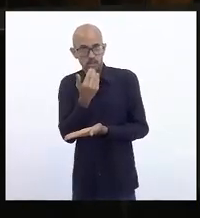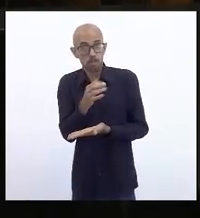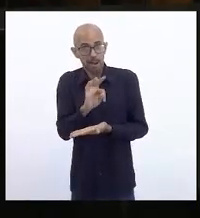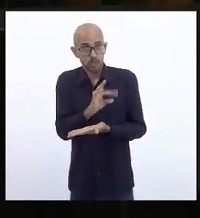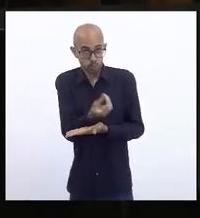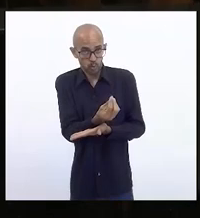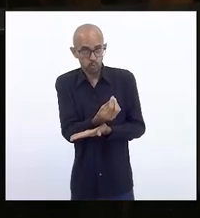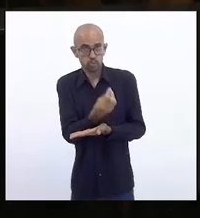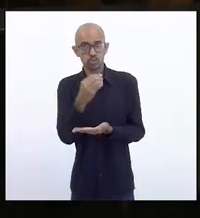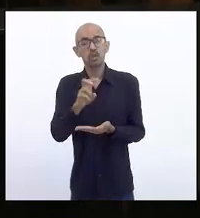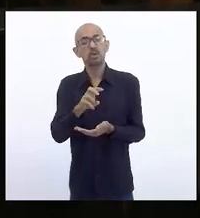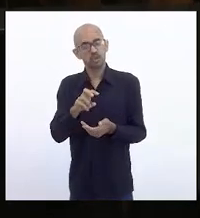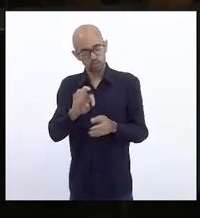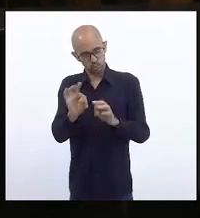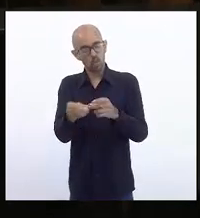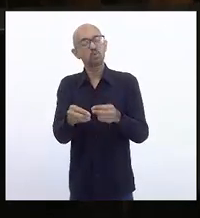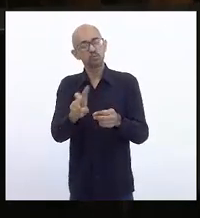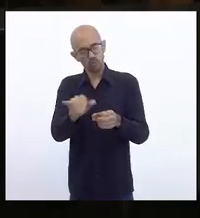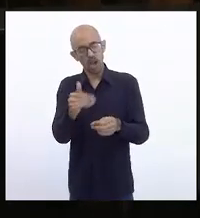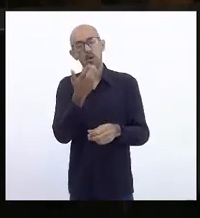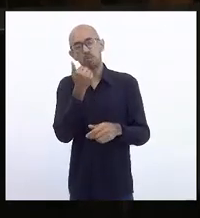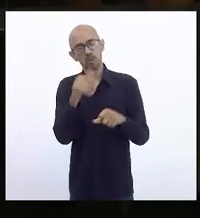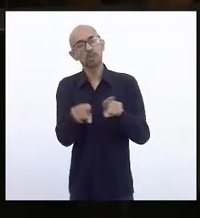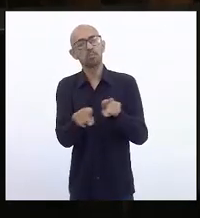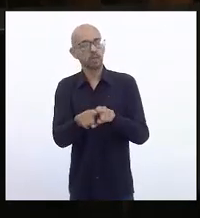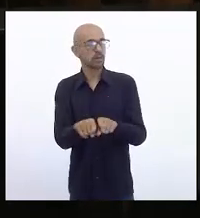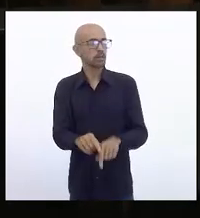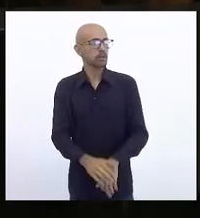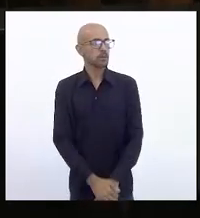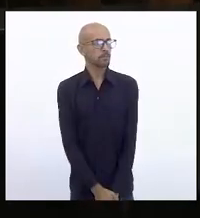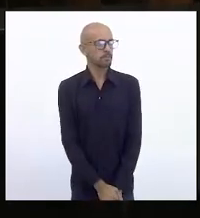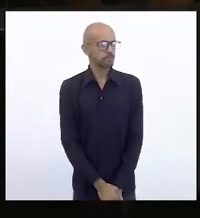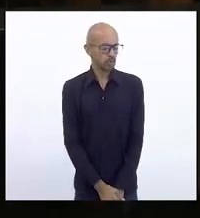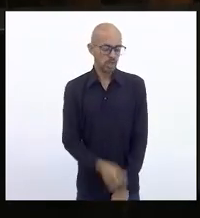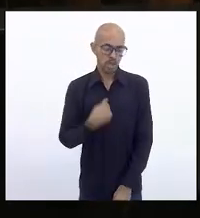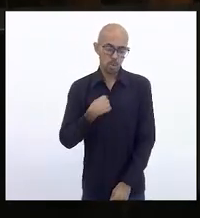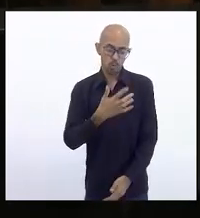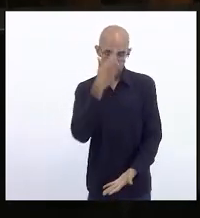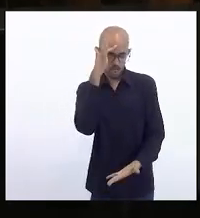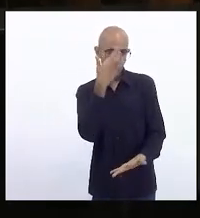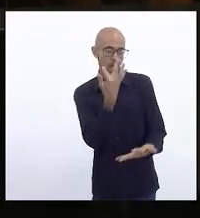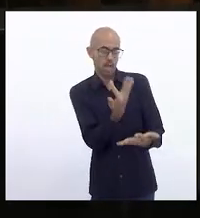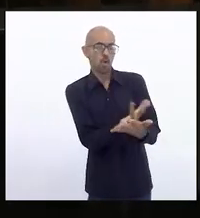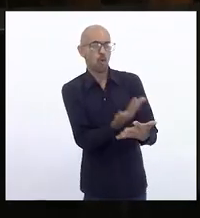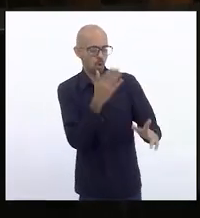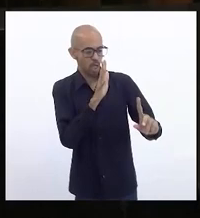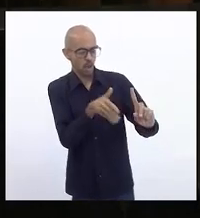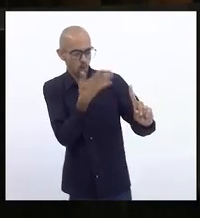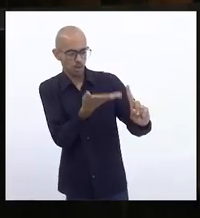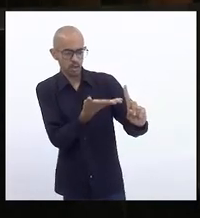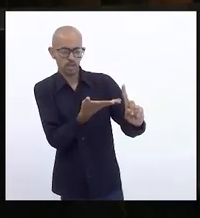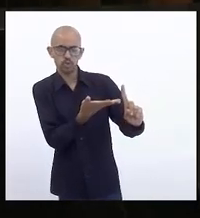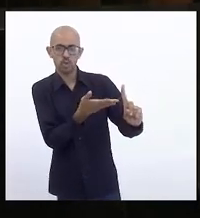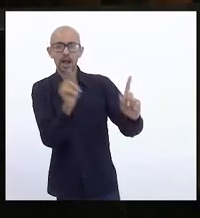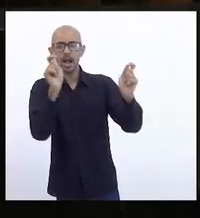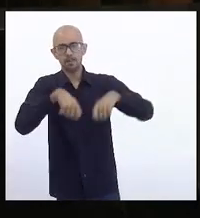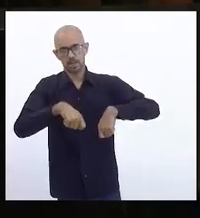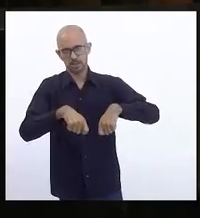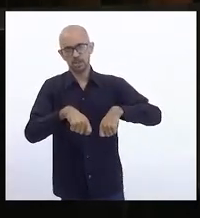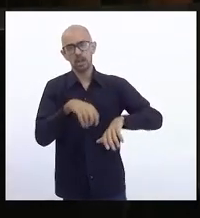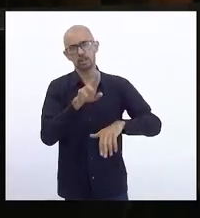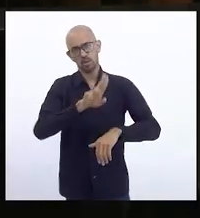E isso eu reconheço na Universidade do Estado. No entanto, reconheço também,